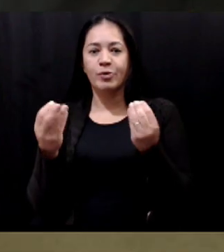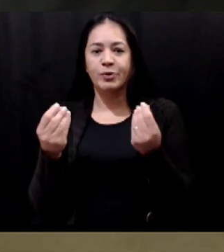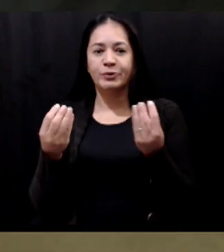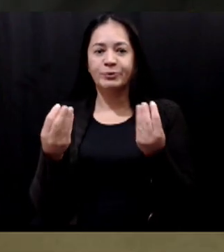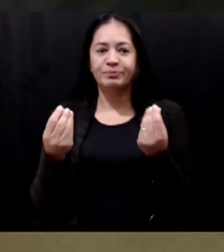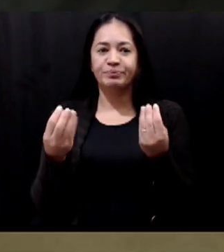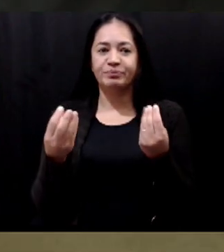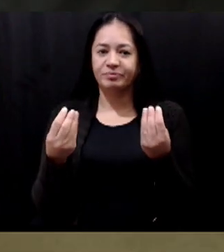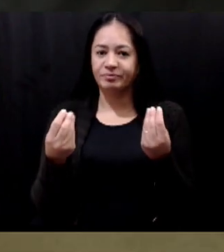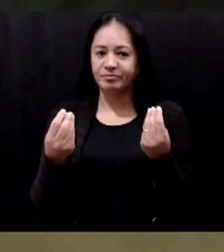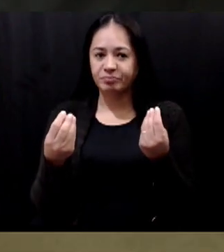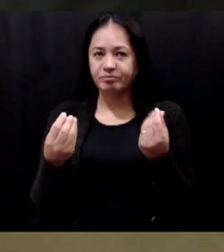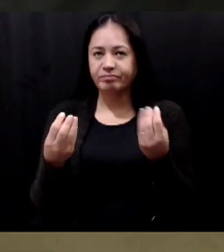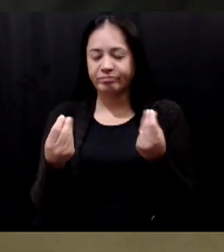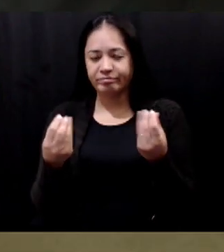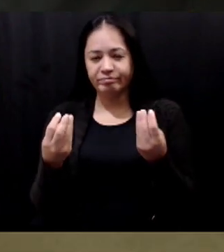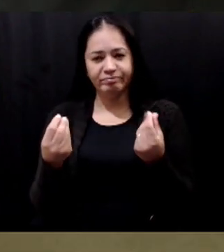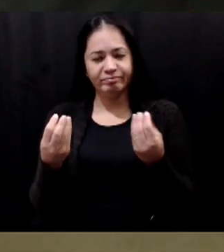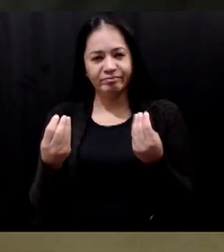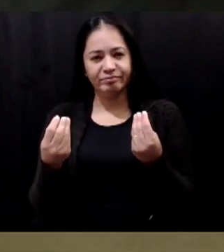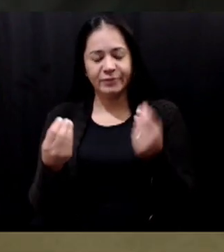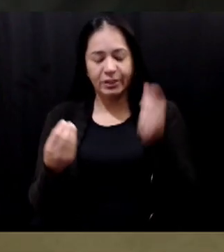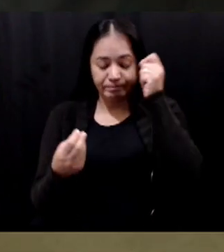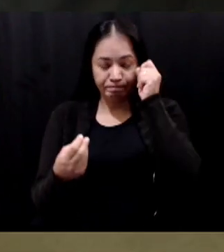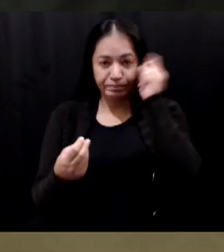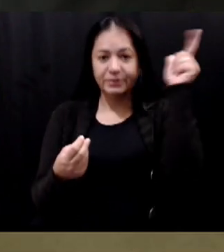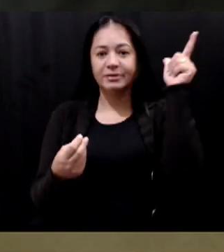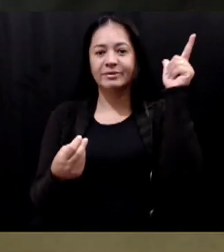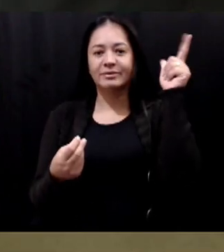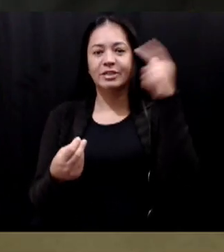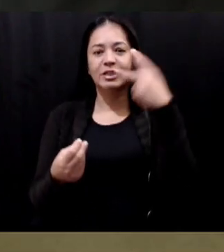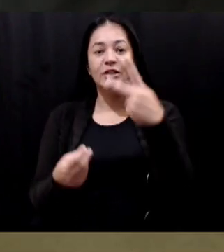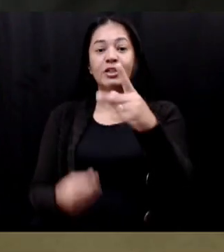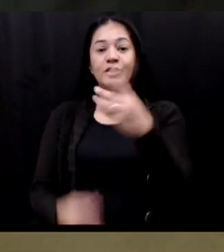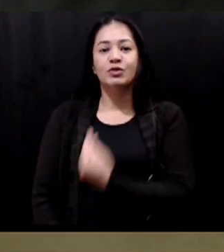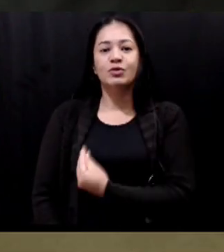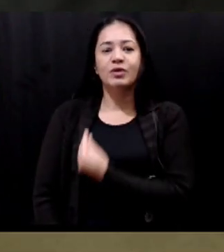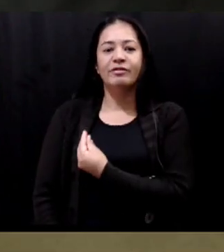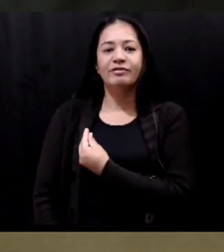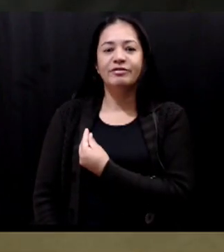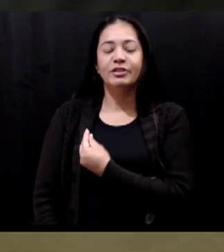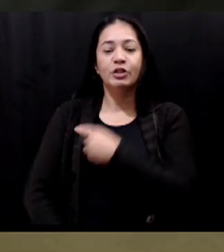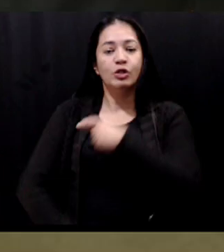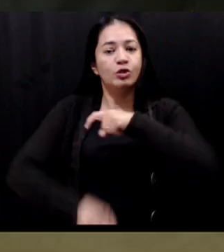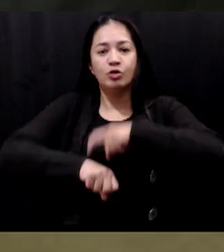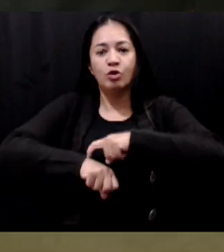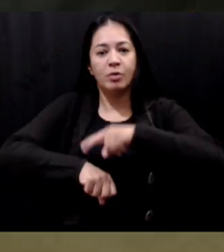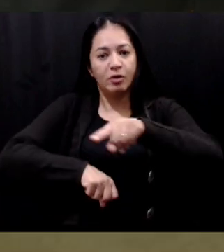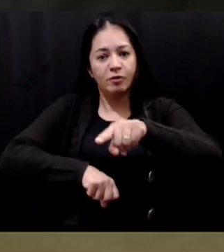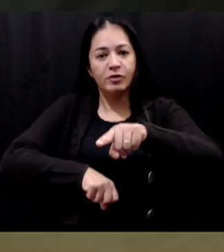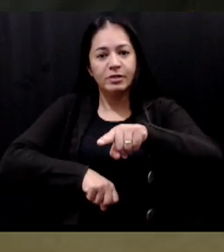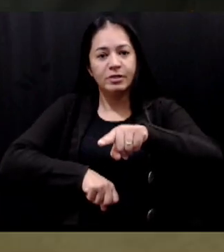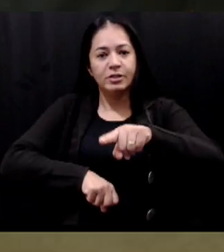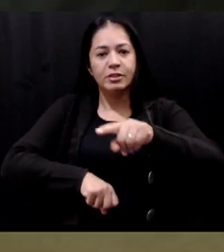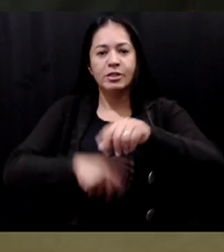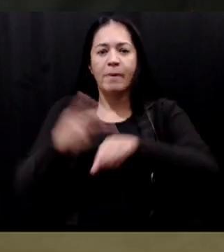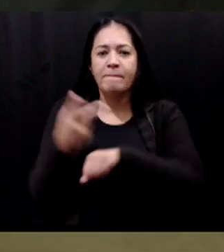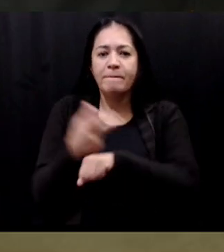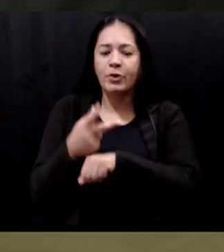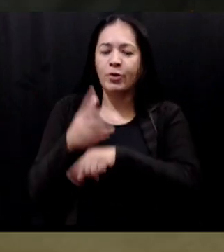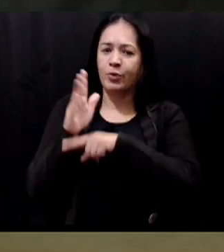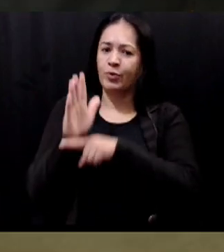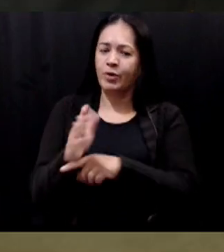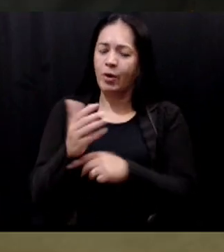ser um start aí na sua vida, no seu momento, para você buscar uma ajuda, buscar um apoio que